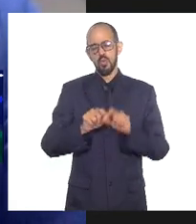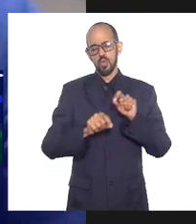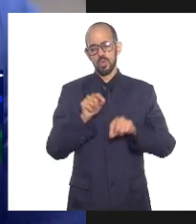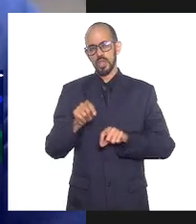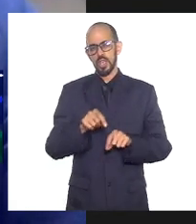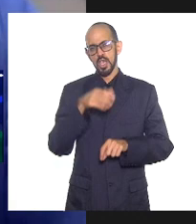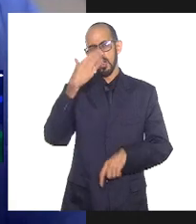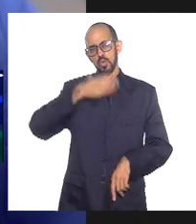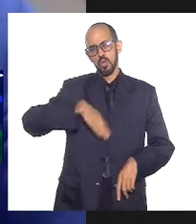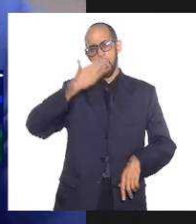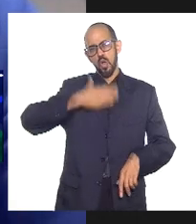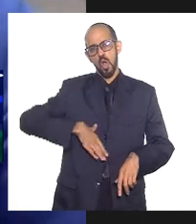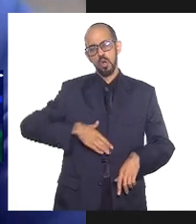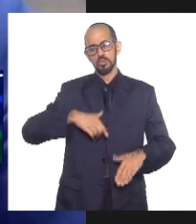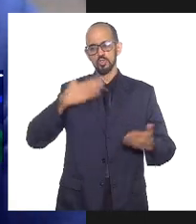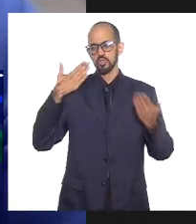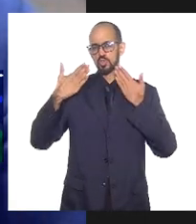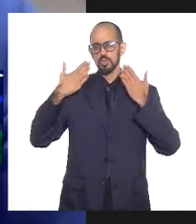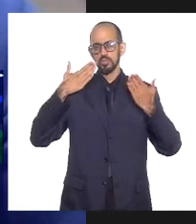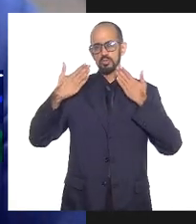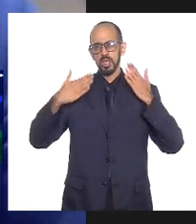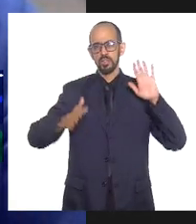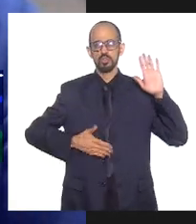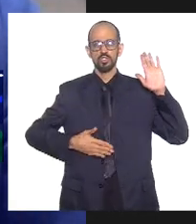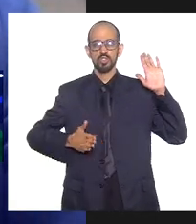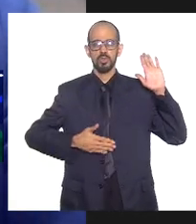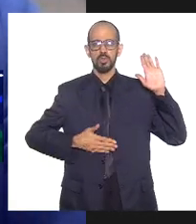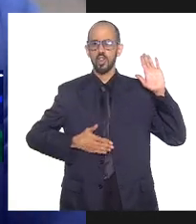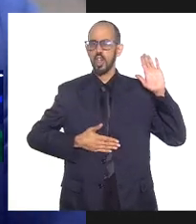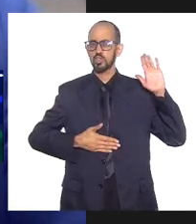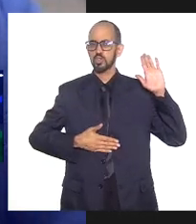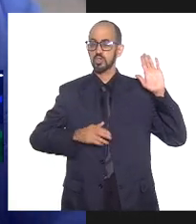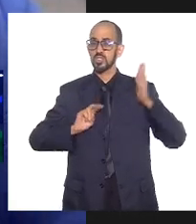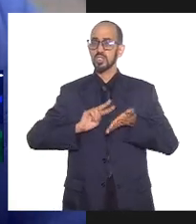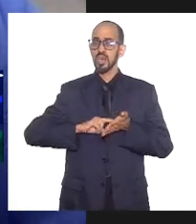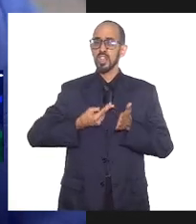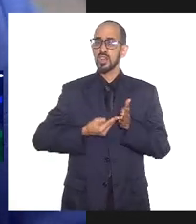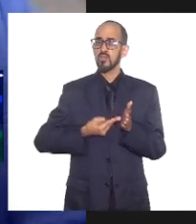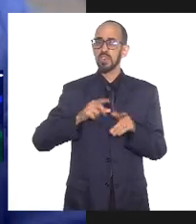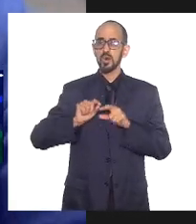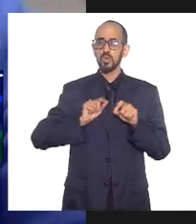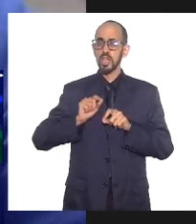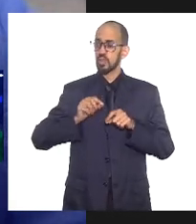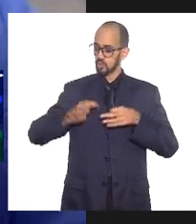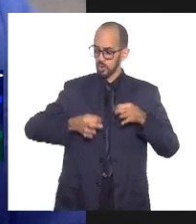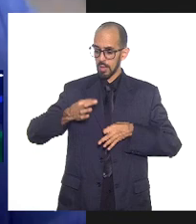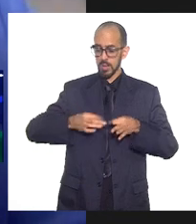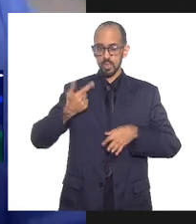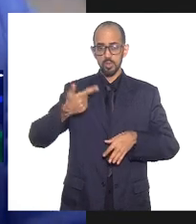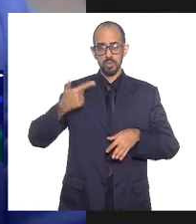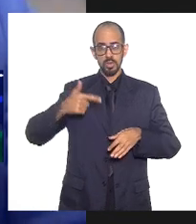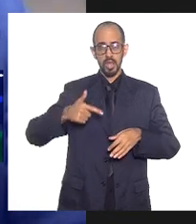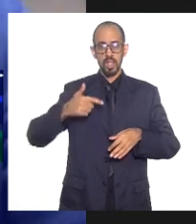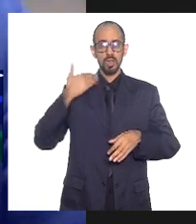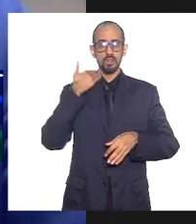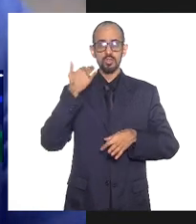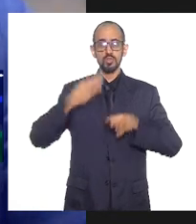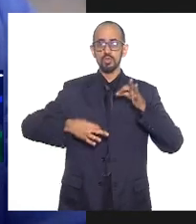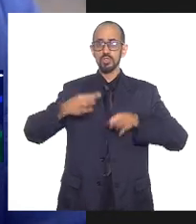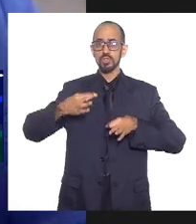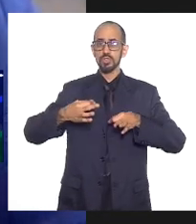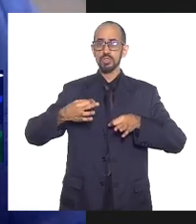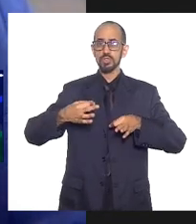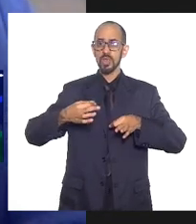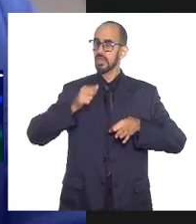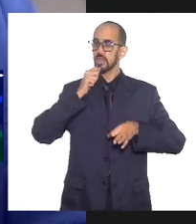corpos de suspeitos, de criminosos. Ou seja, o julgamento não foi feito num tribunal de justiça.